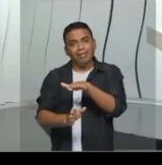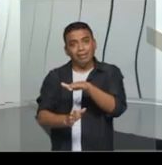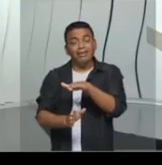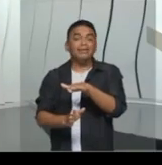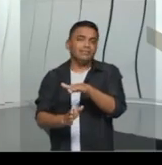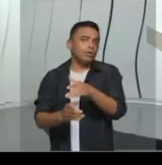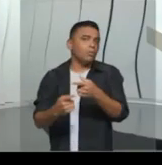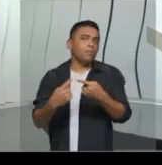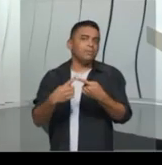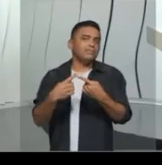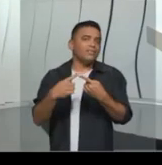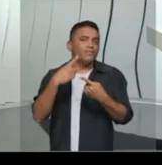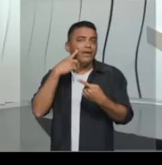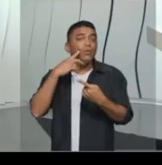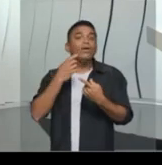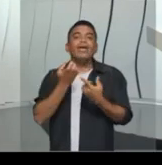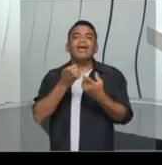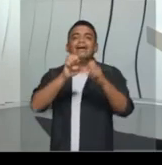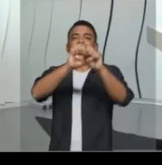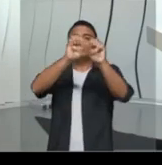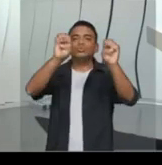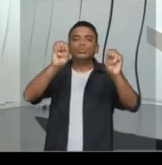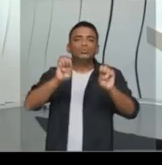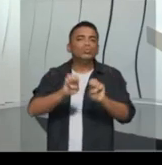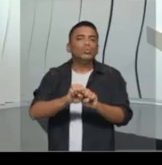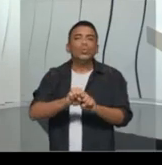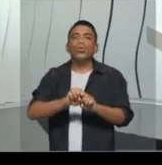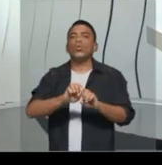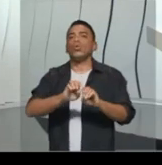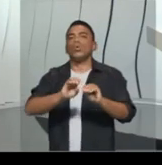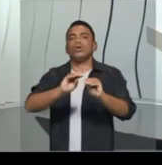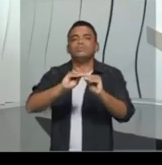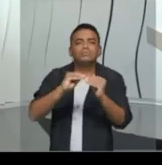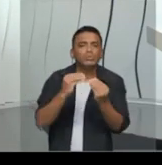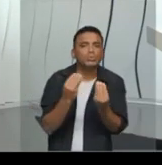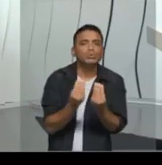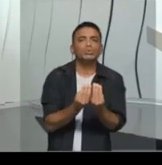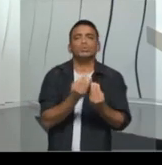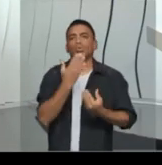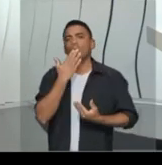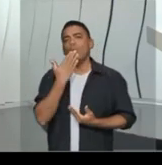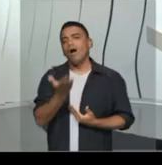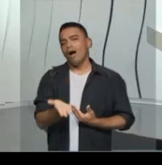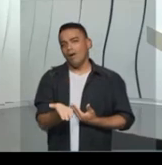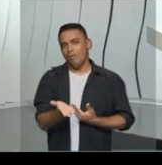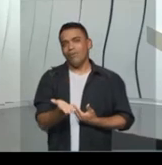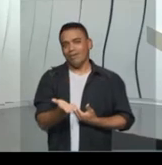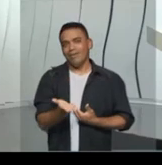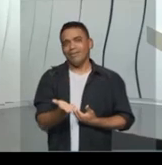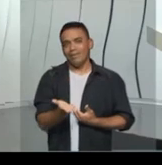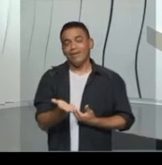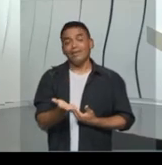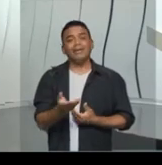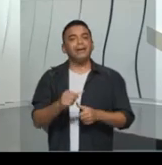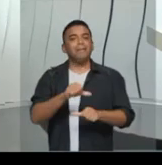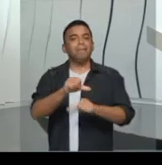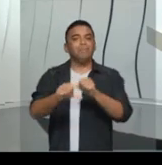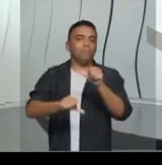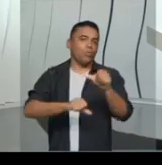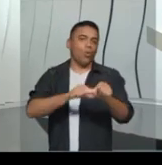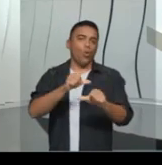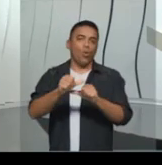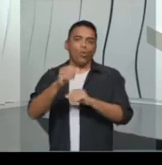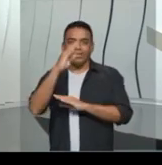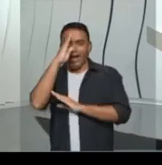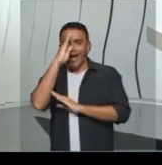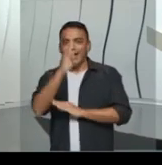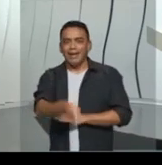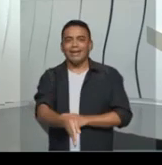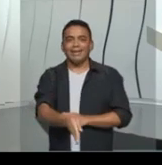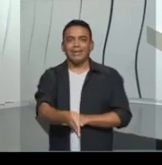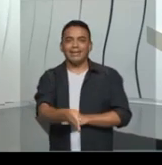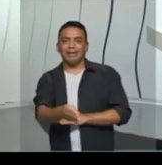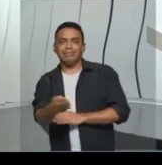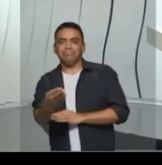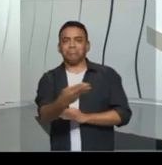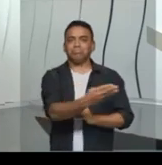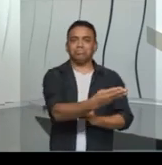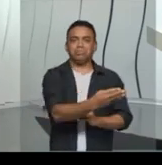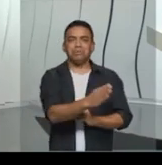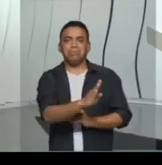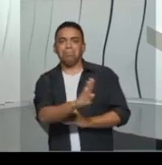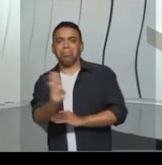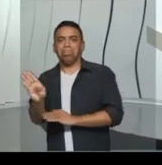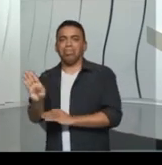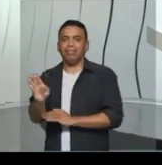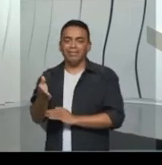do meio. Isso faz com que a velocidade se altere nesse processo. E na hora que a luz chega nesse